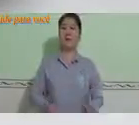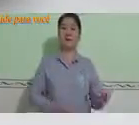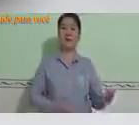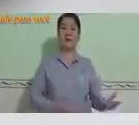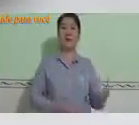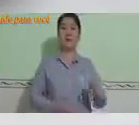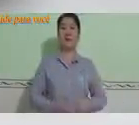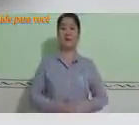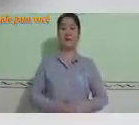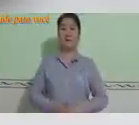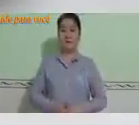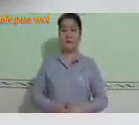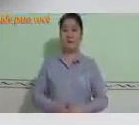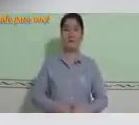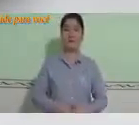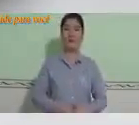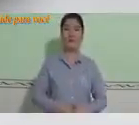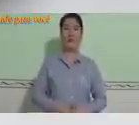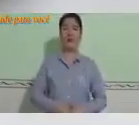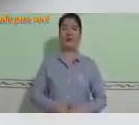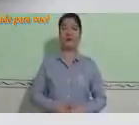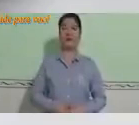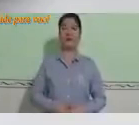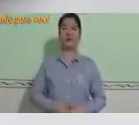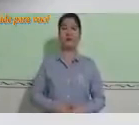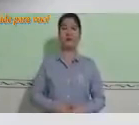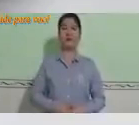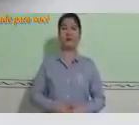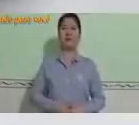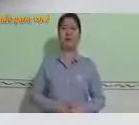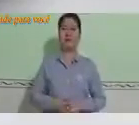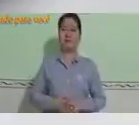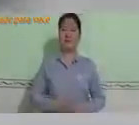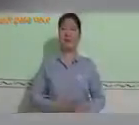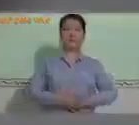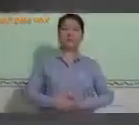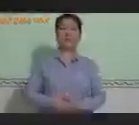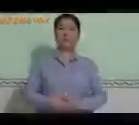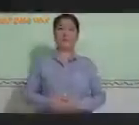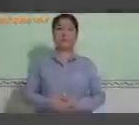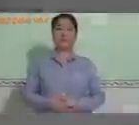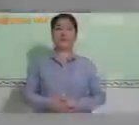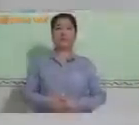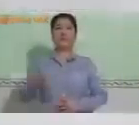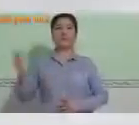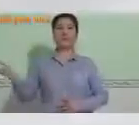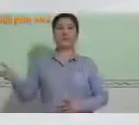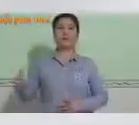COMOLAVARABOMBNHASBOMBAS de leite devem ser sempre lavadas antes e depois da utilização, vírgula mediante as indicações do